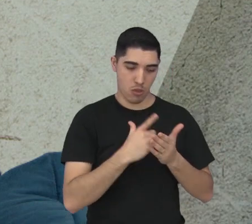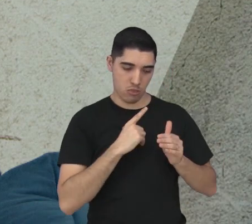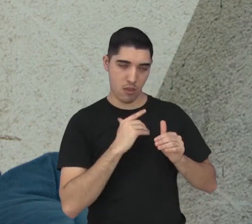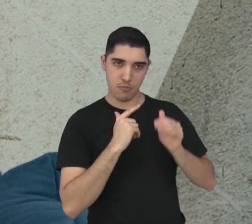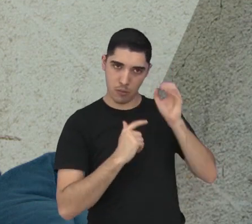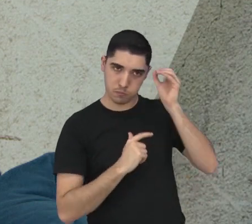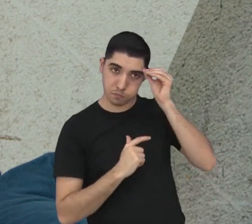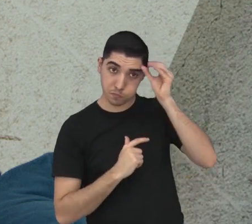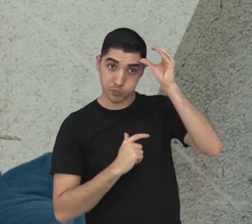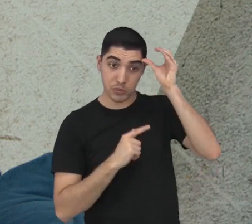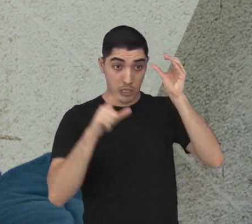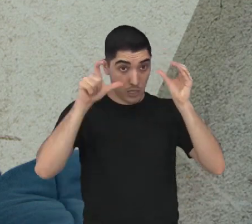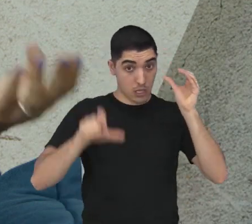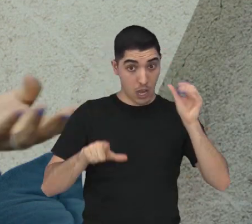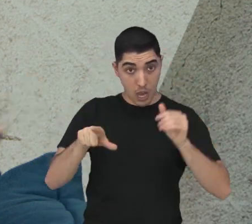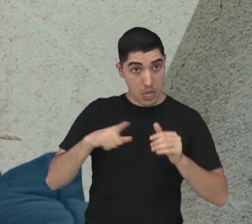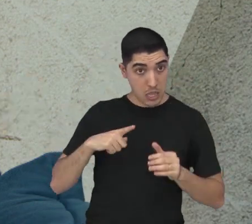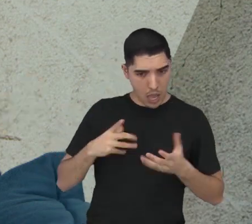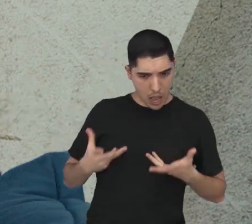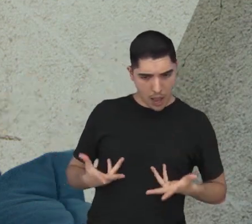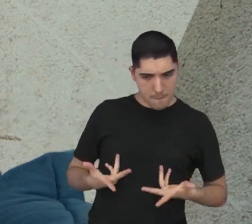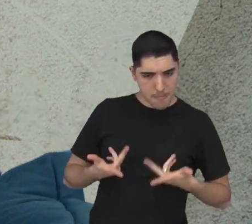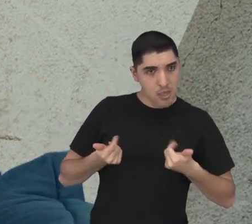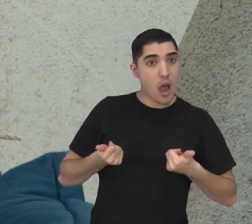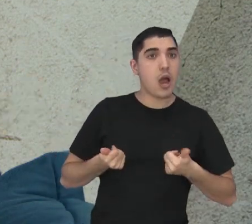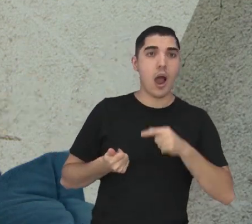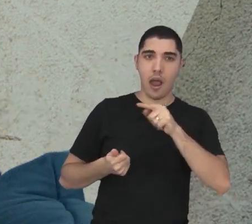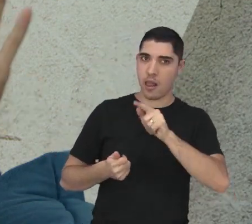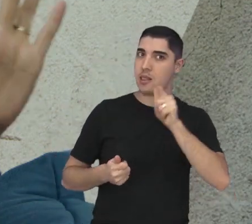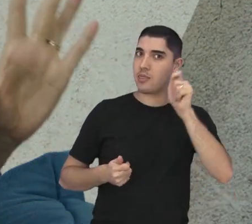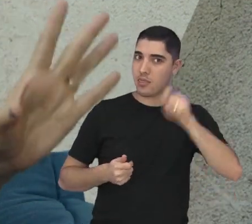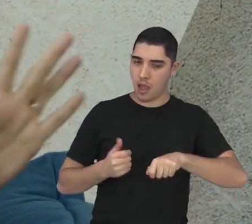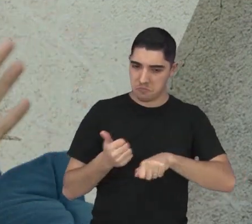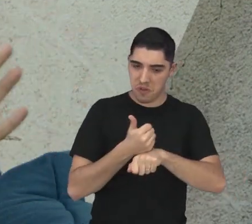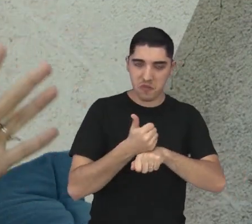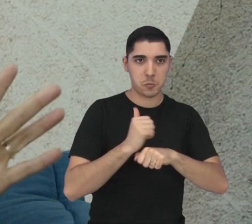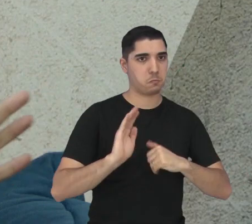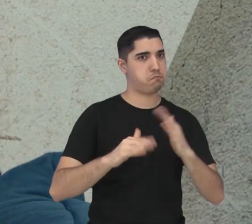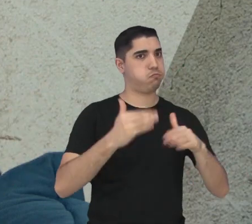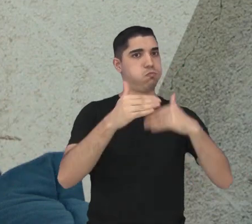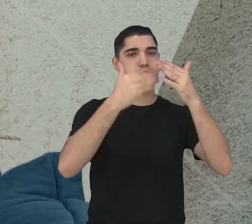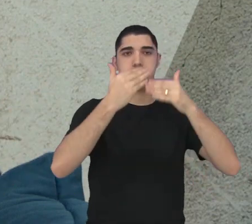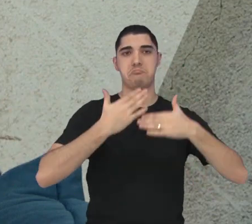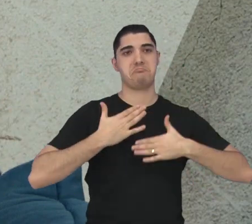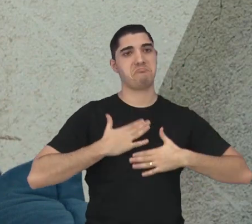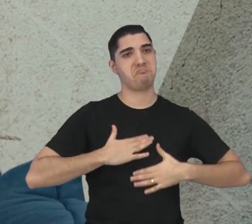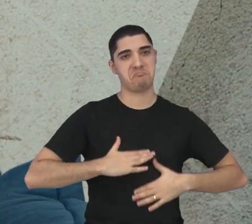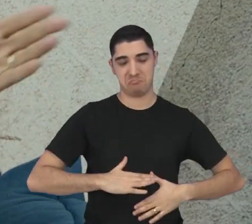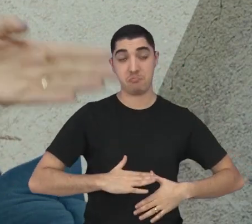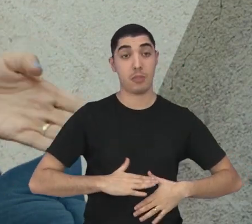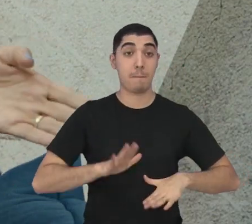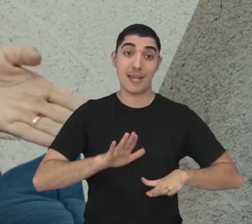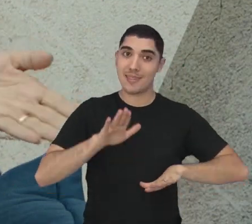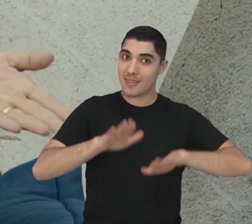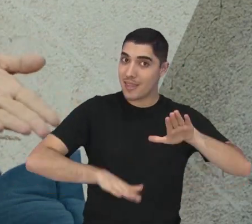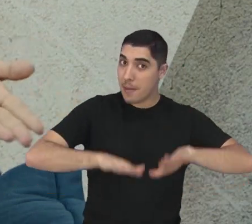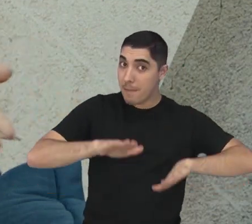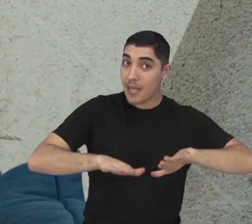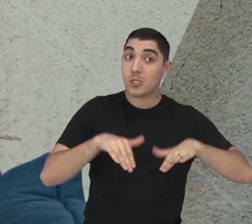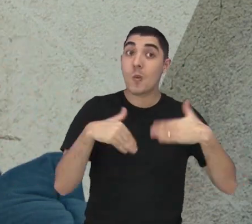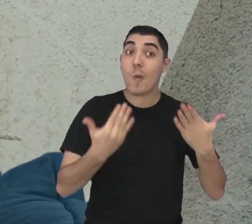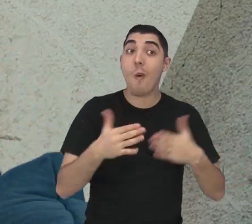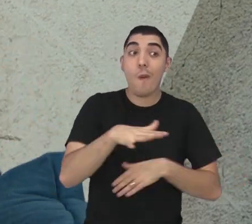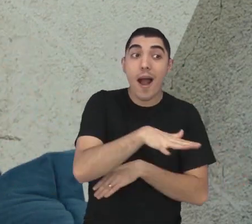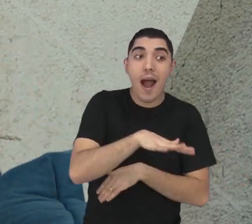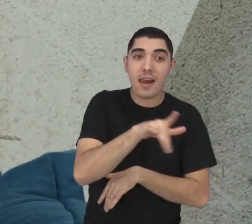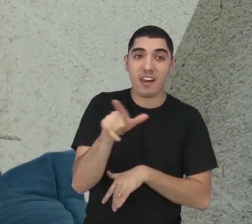função. A depender também da sua competência e habilidade, você faz a sua carreira muito tranquilamente. E como eu disse,